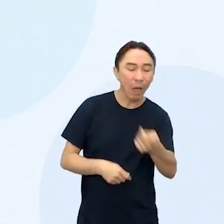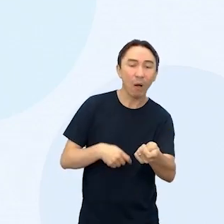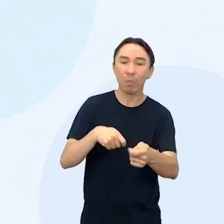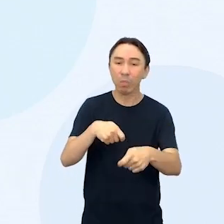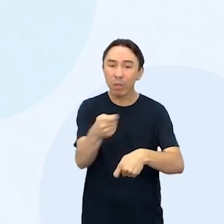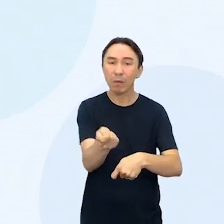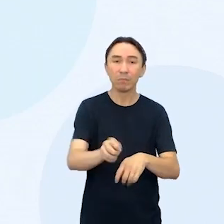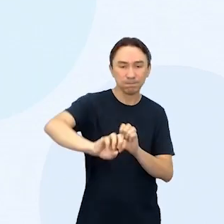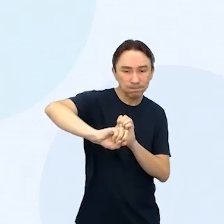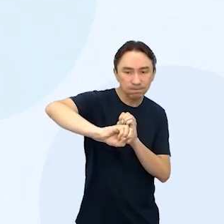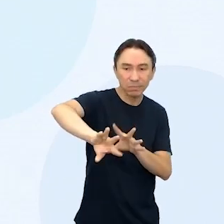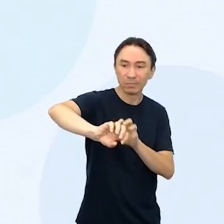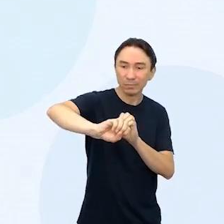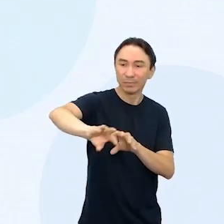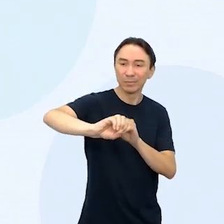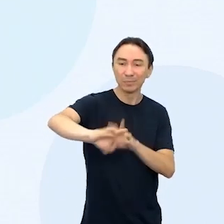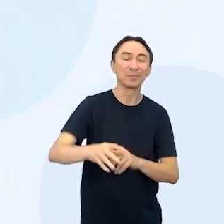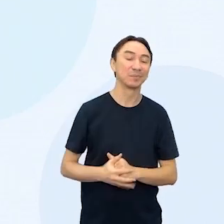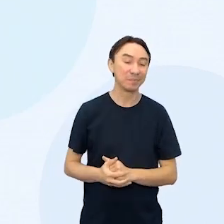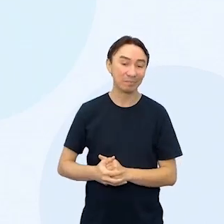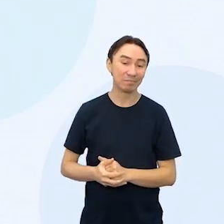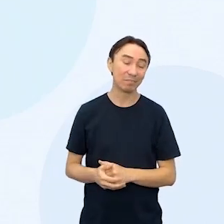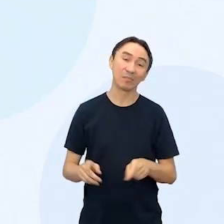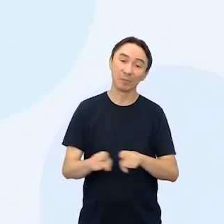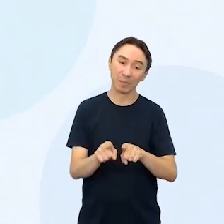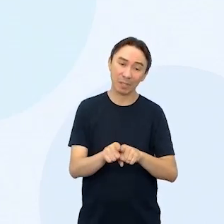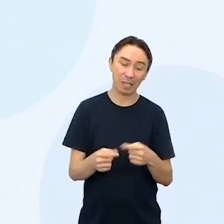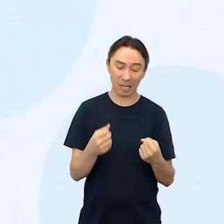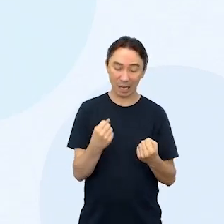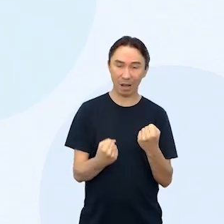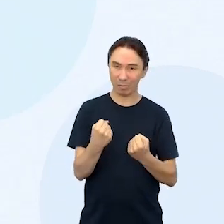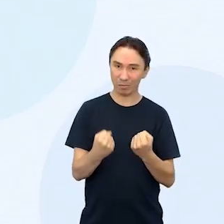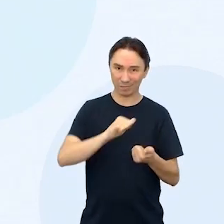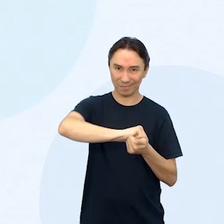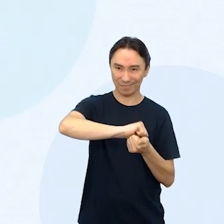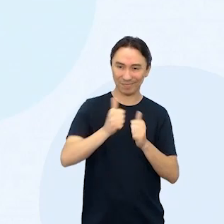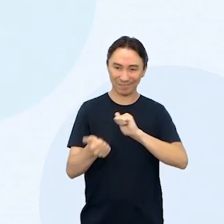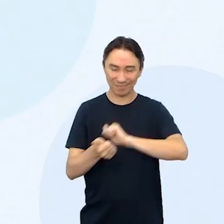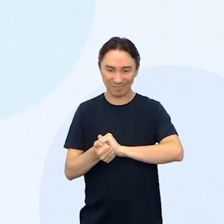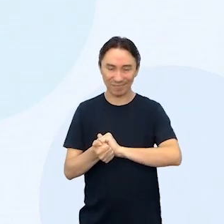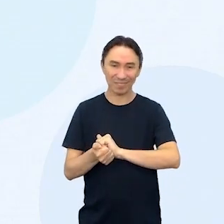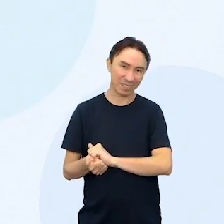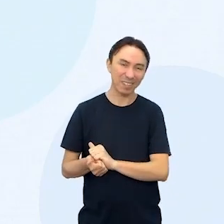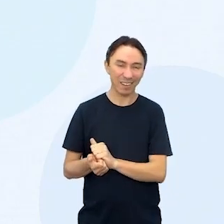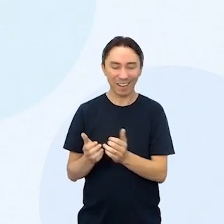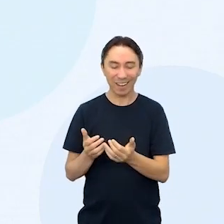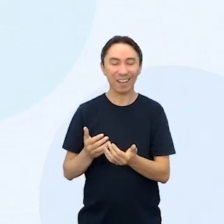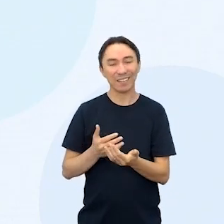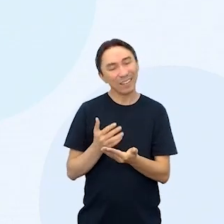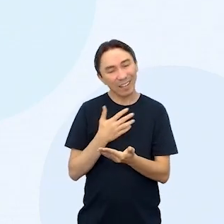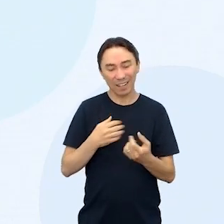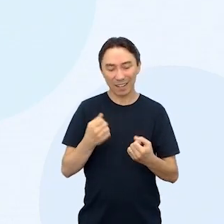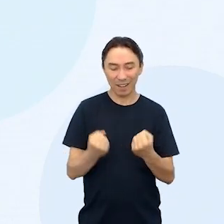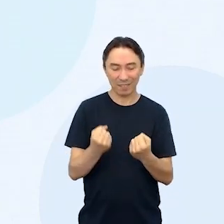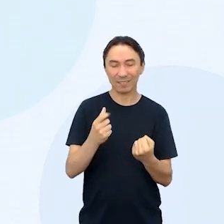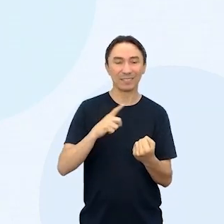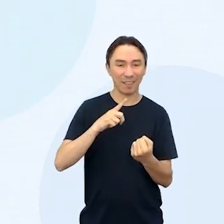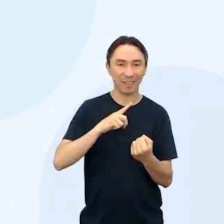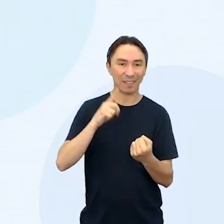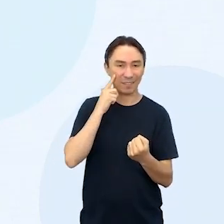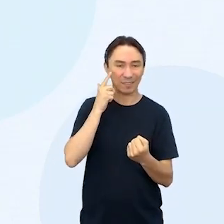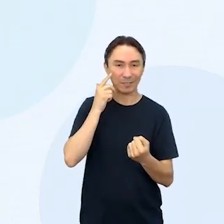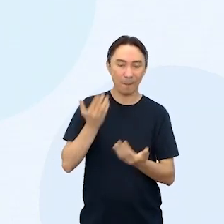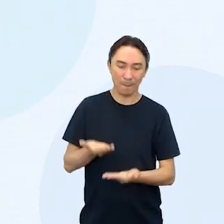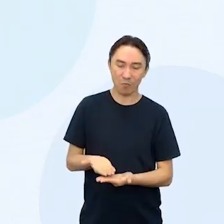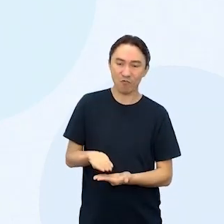com deficiência auditiva. E adaptação em veículos, são aqueles veículos que têm elevador, né, para levar as pessoas, principalmente os estudantes